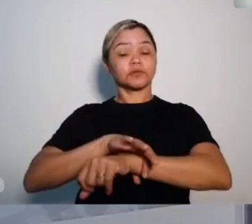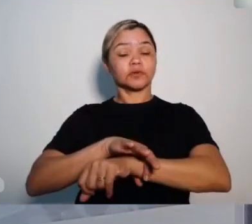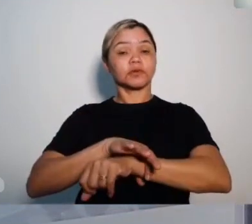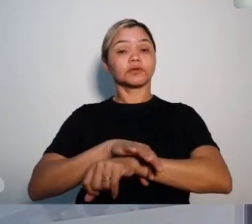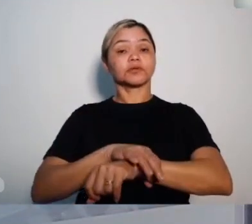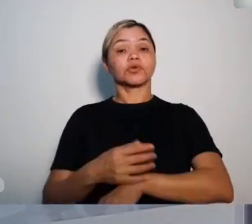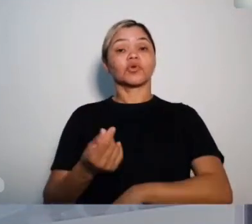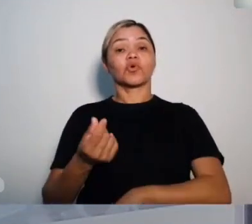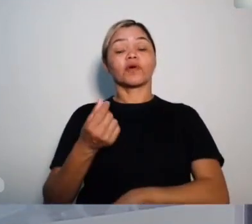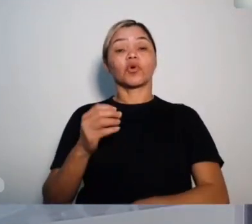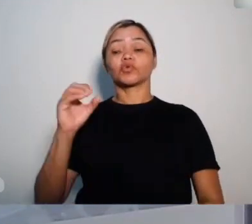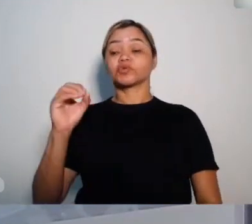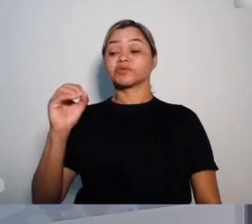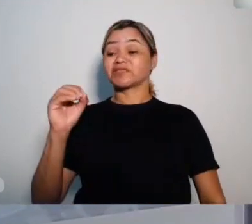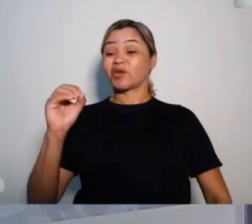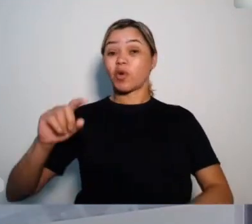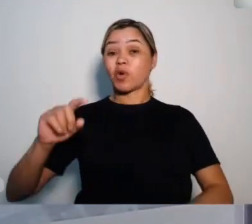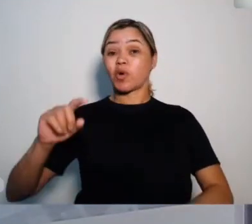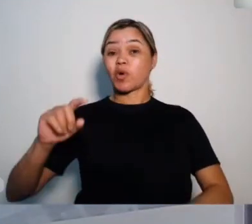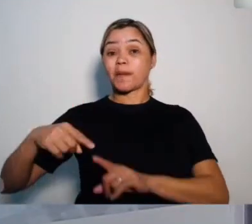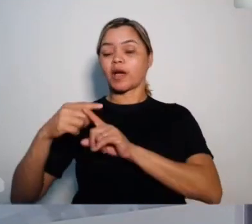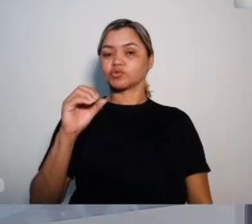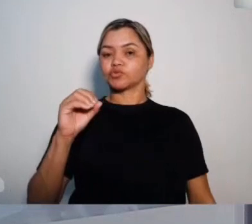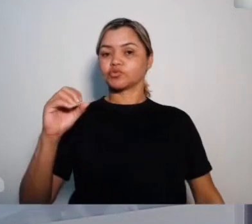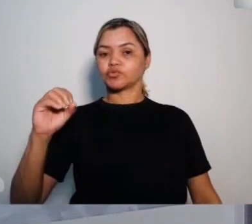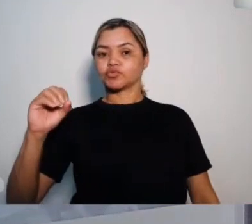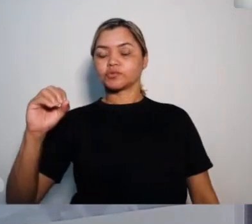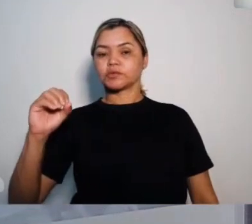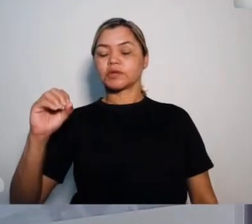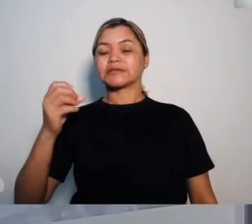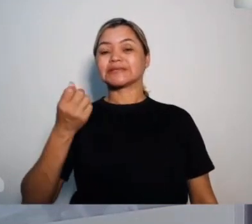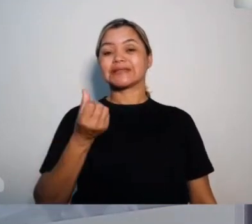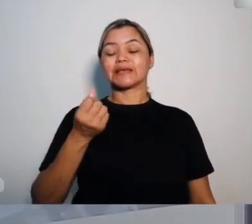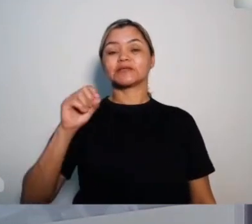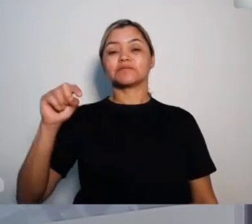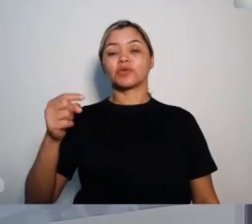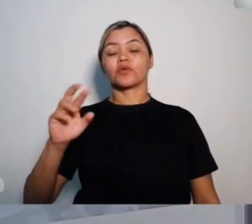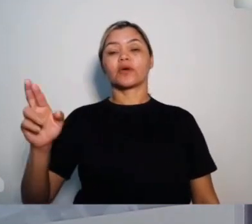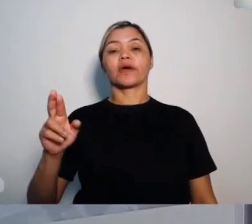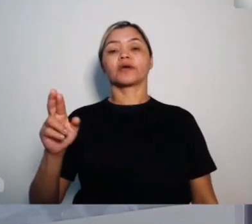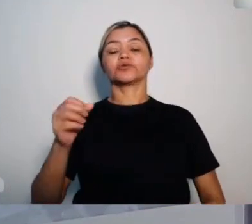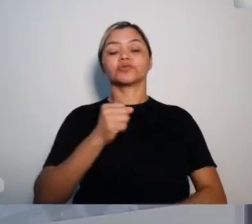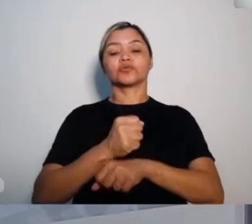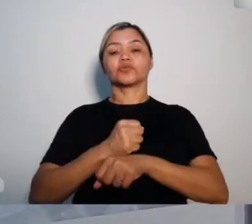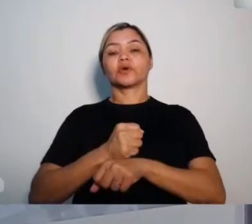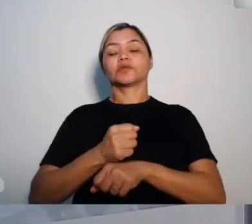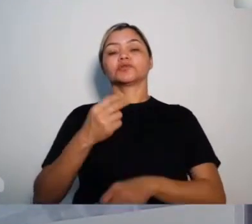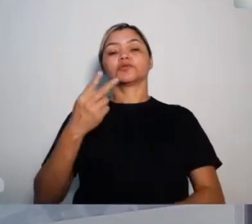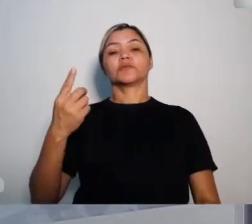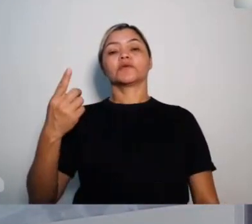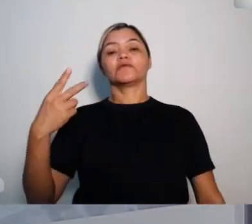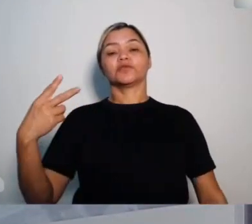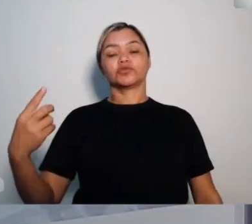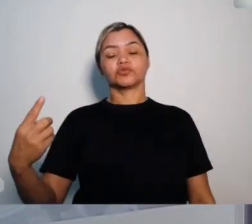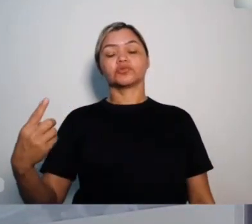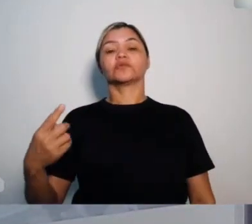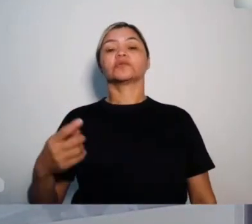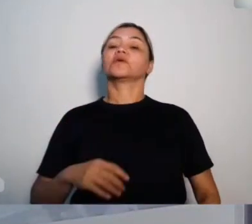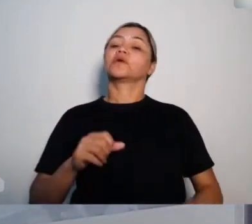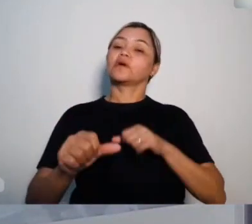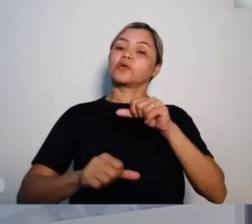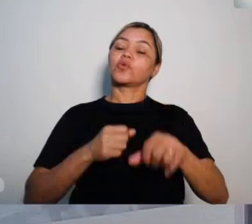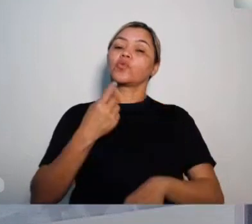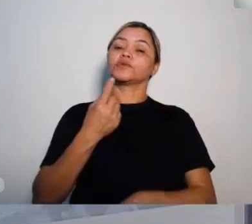um zero a mais no projeto de R$ 6.000 no ano de 2021, um zero a mais vira 60